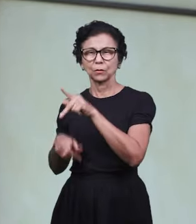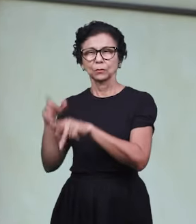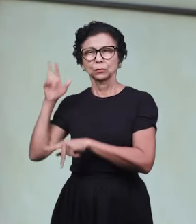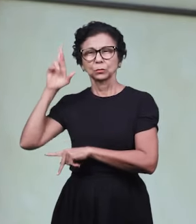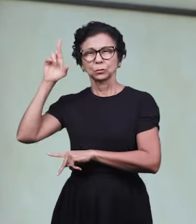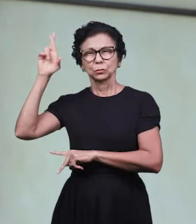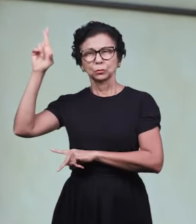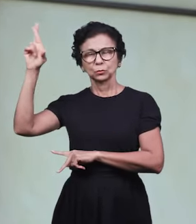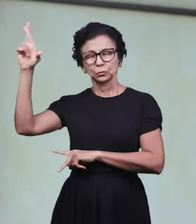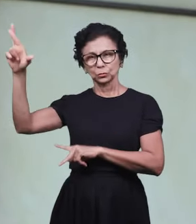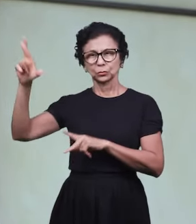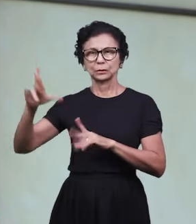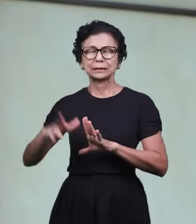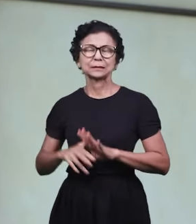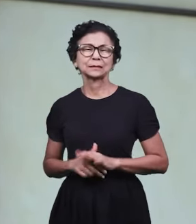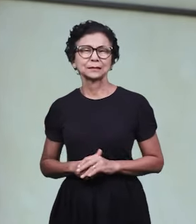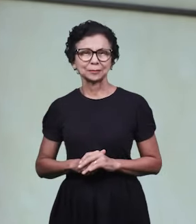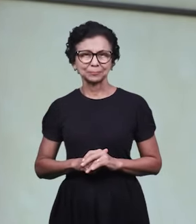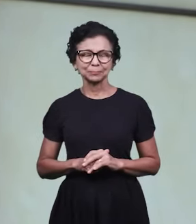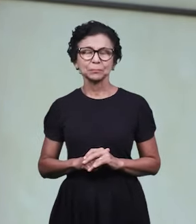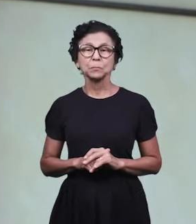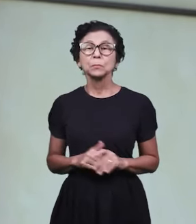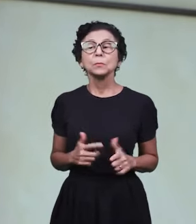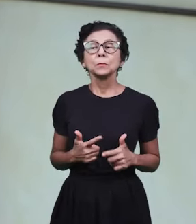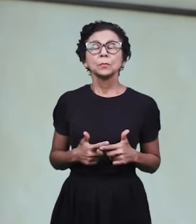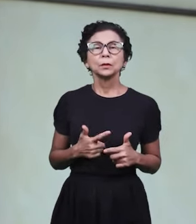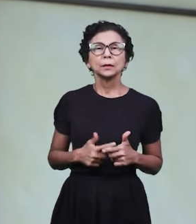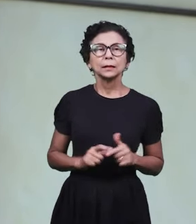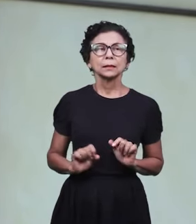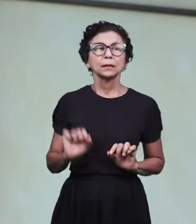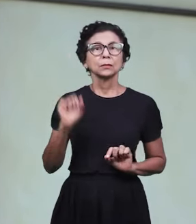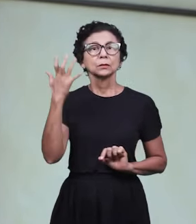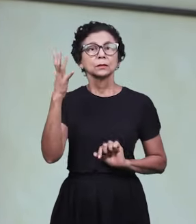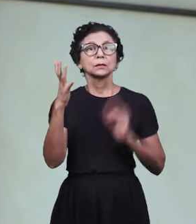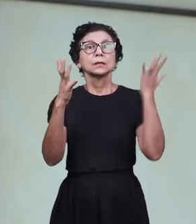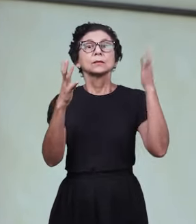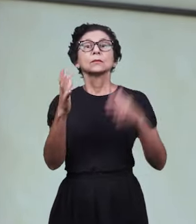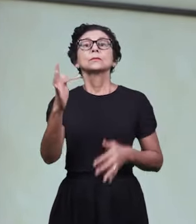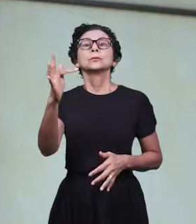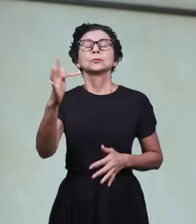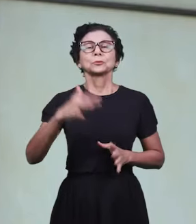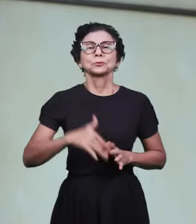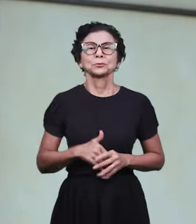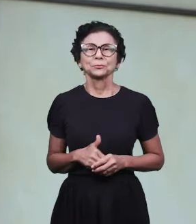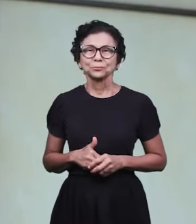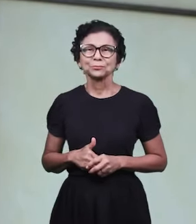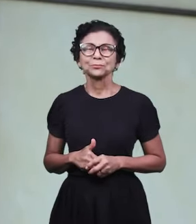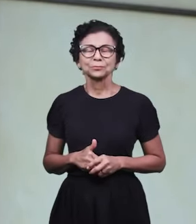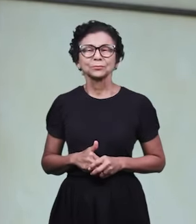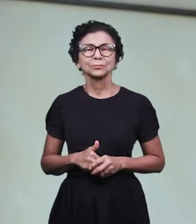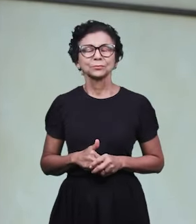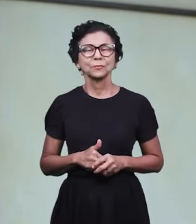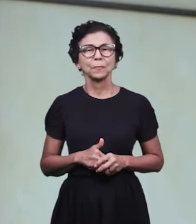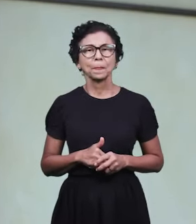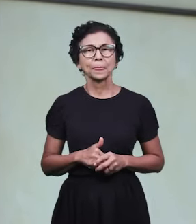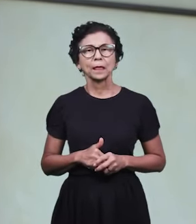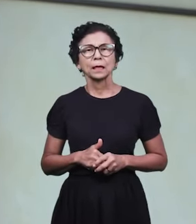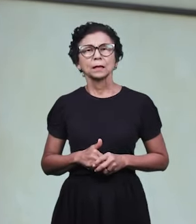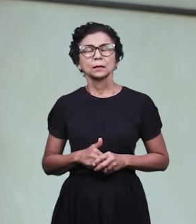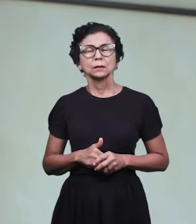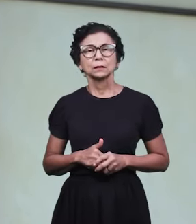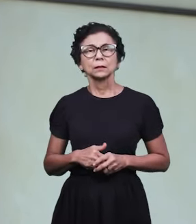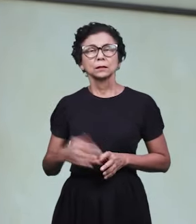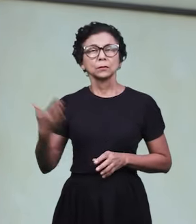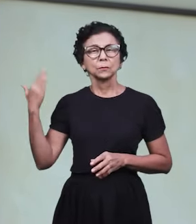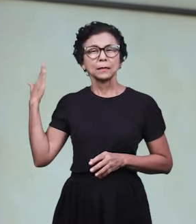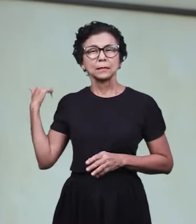grande movimentação de anjos. Por quê? Porque algo está para acontecer. A gente vê isso claramente no início da igreja, no